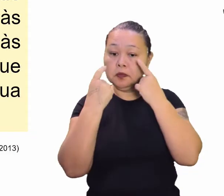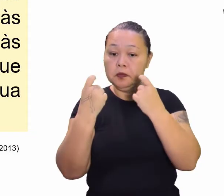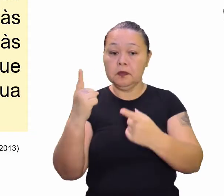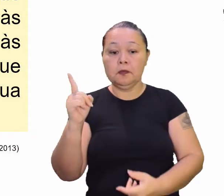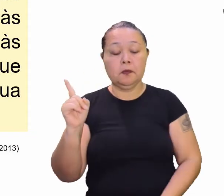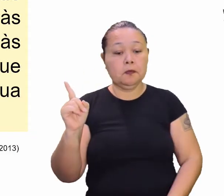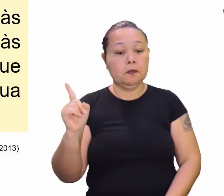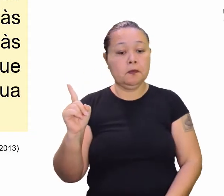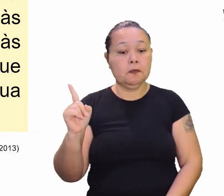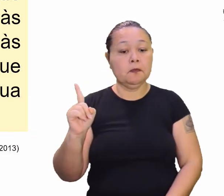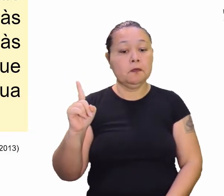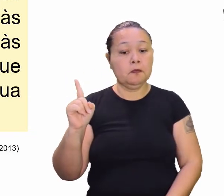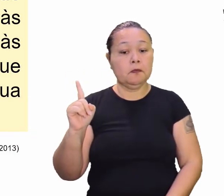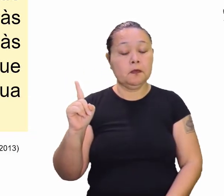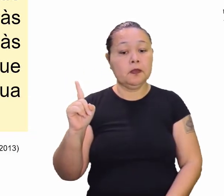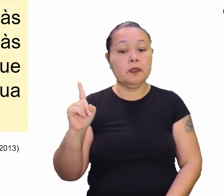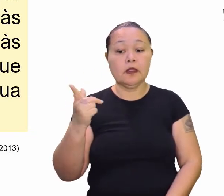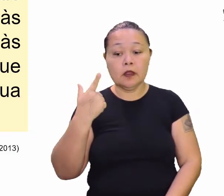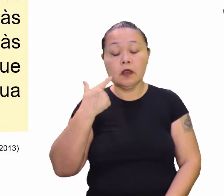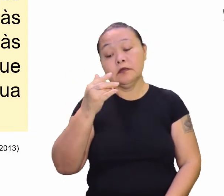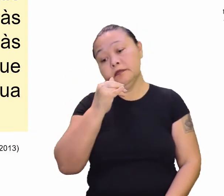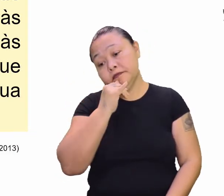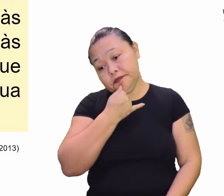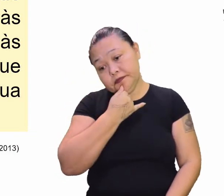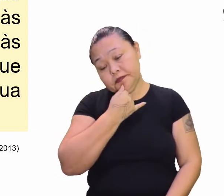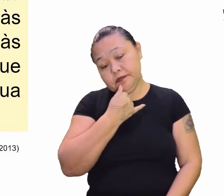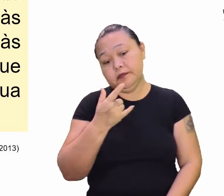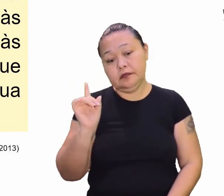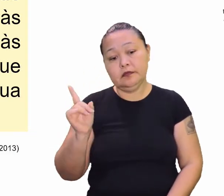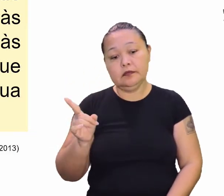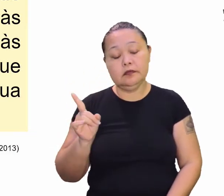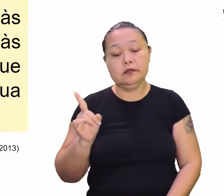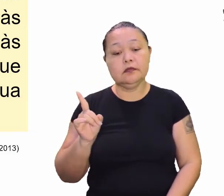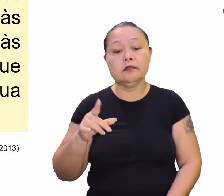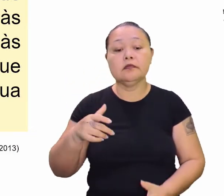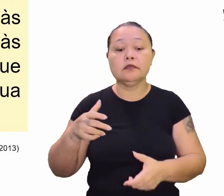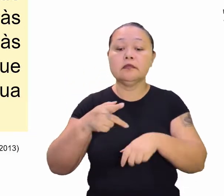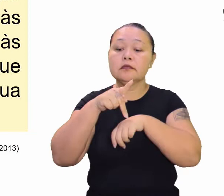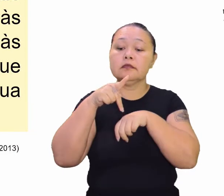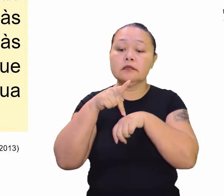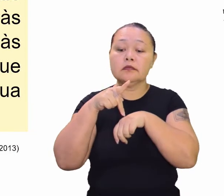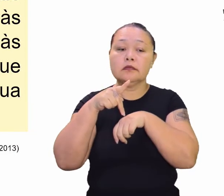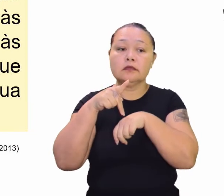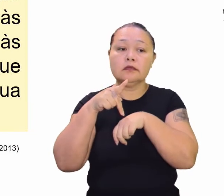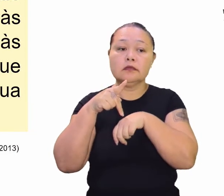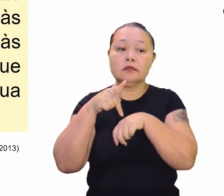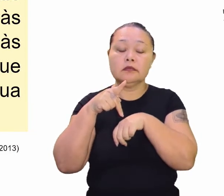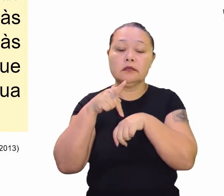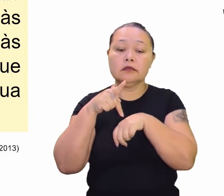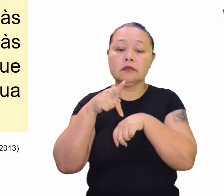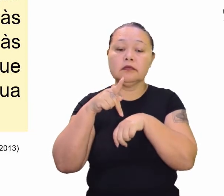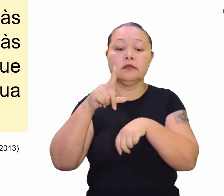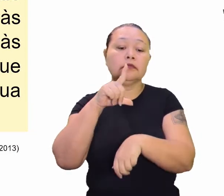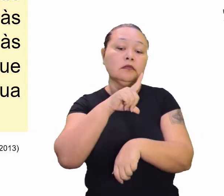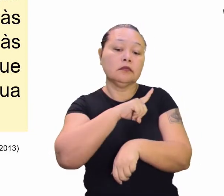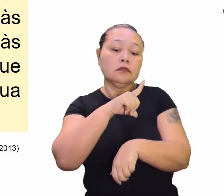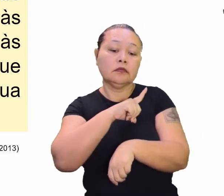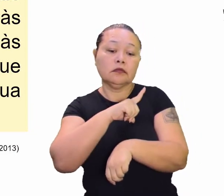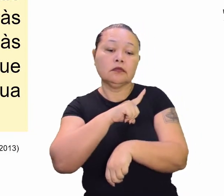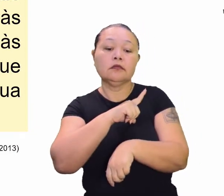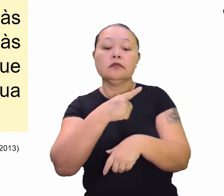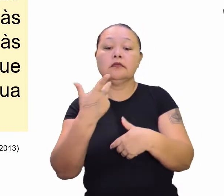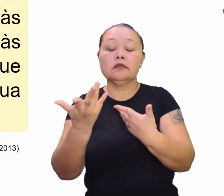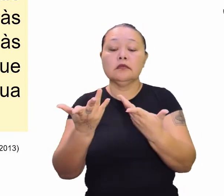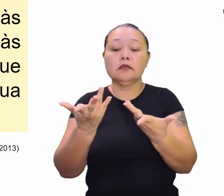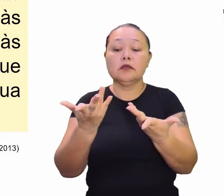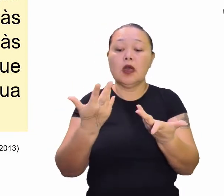ó, que esses países... Interessante não, é triste, né? É alarmante, ó. Boa parte desses países aí, ó, tem precárias